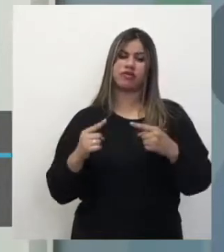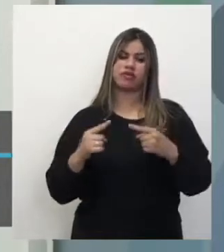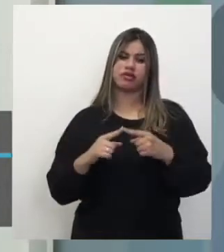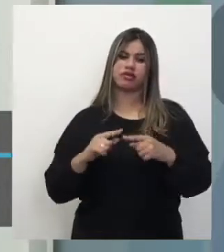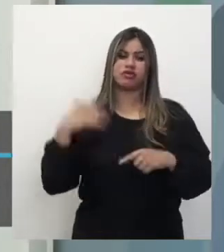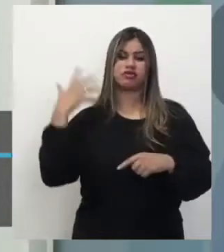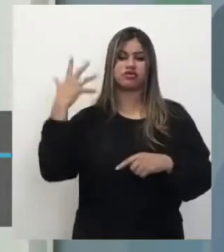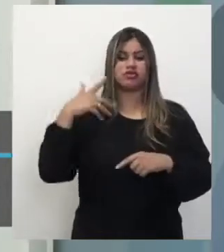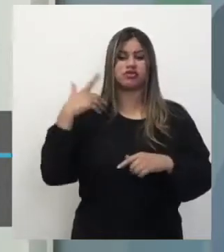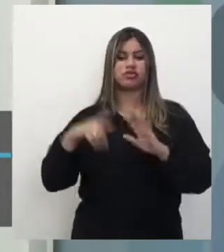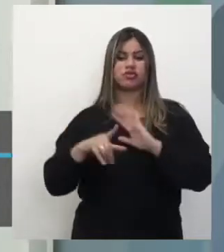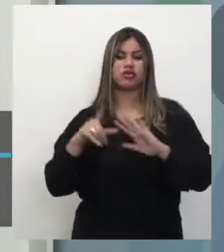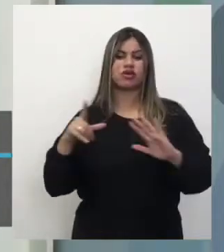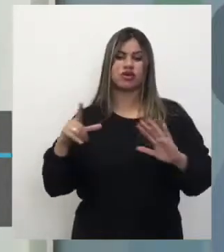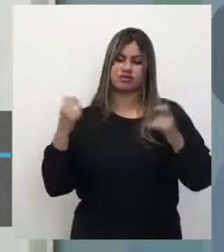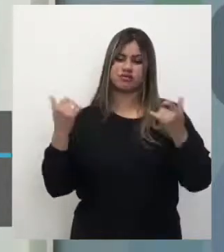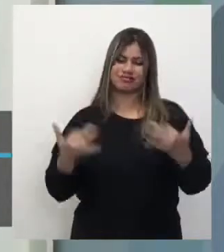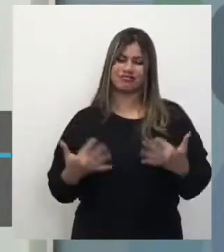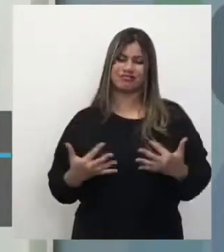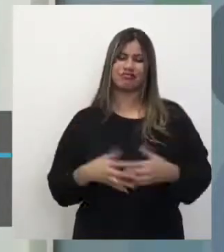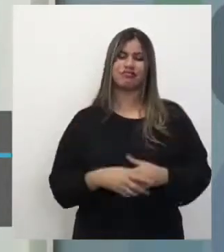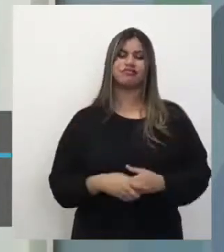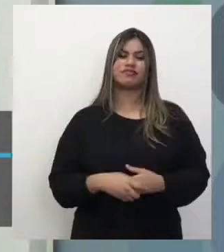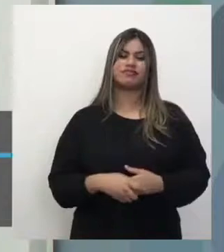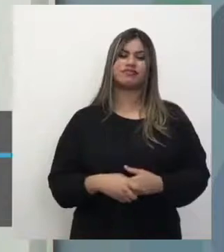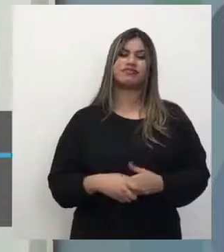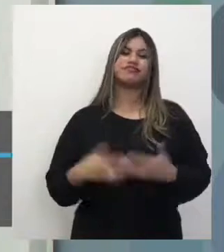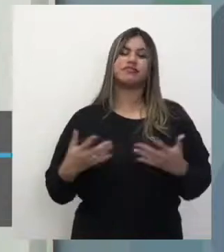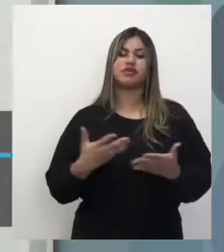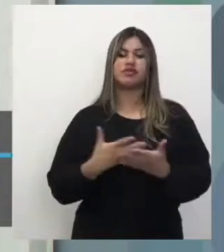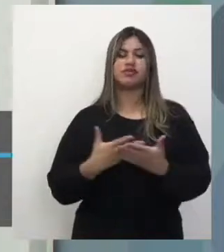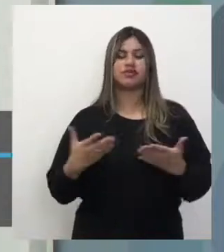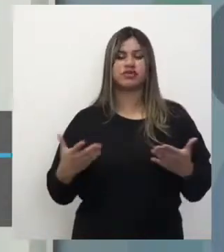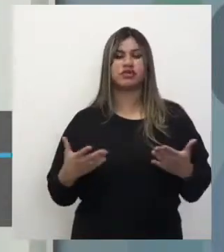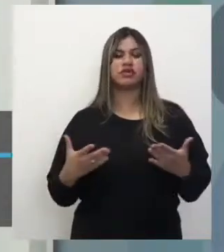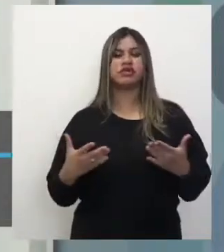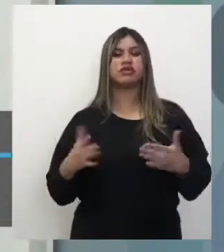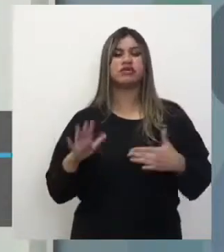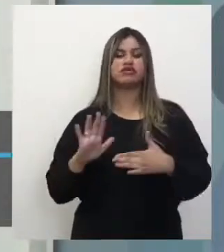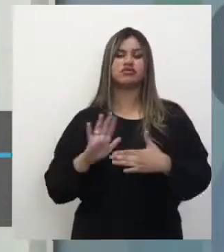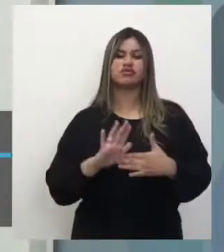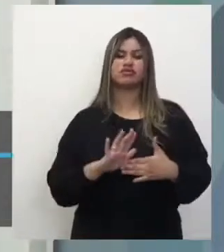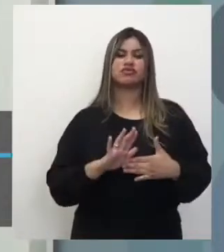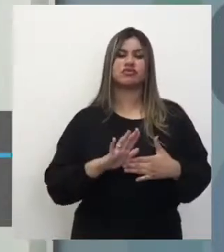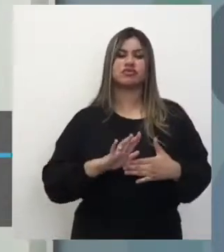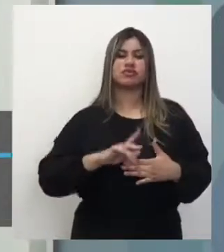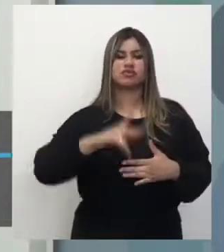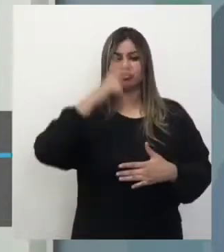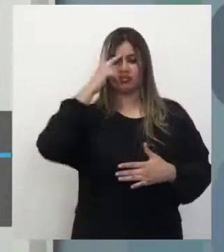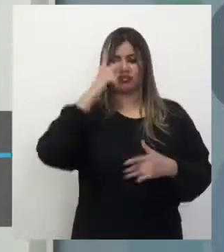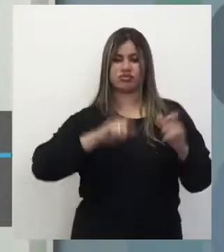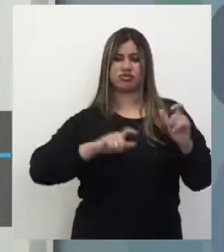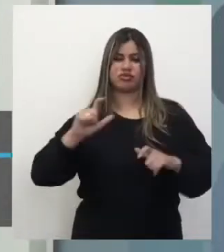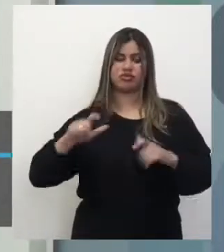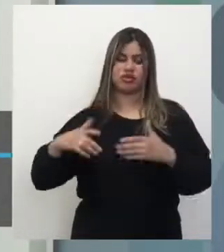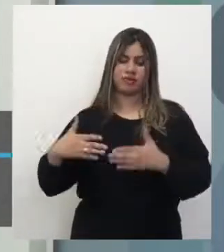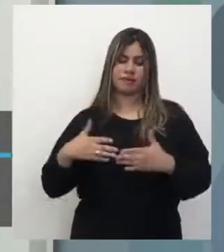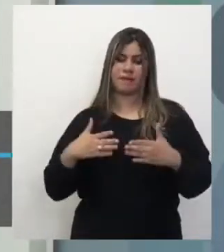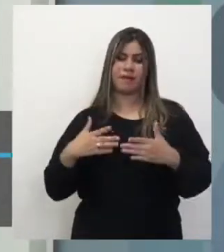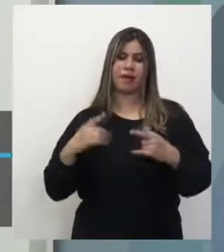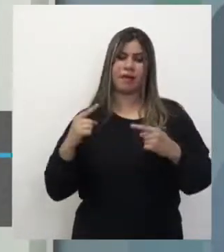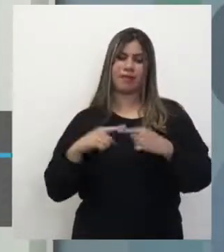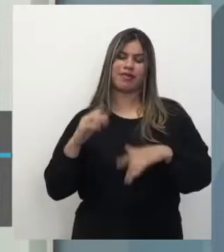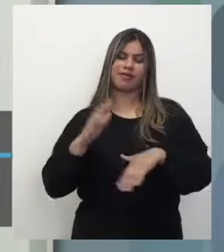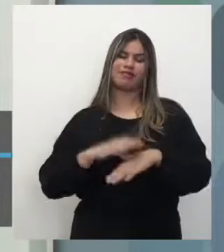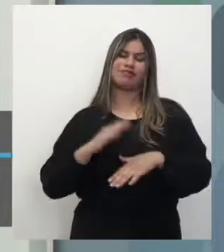esse discurso de verdade que eu mencionava a vocês lá atrás. Então você condiciona o indivíduo a ser o que ele é pela